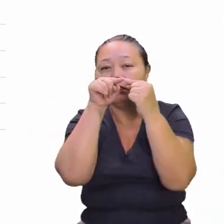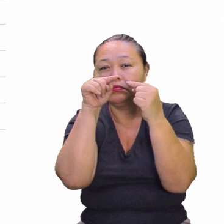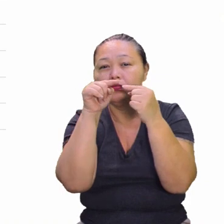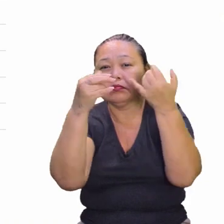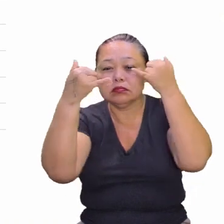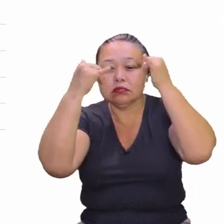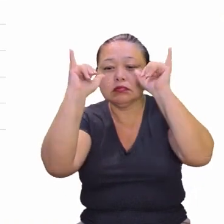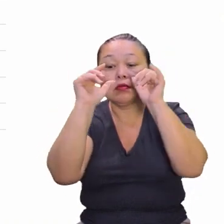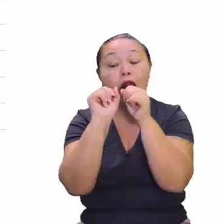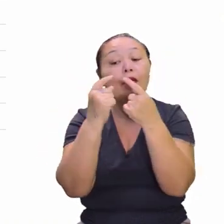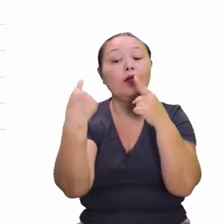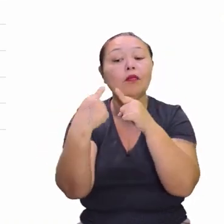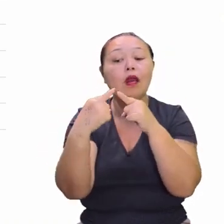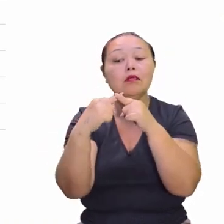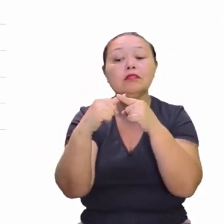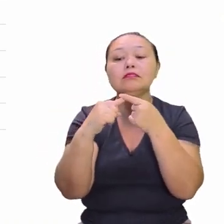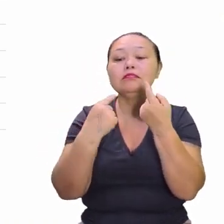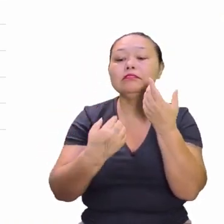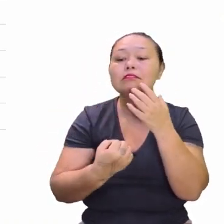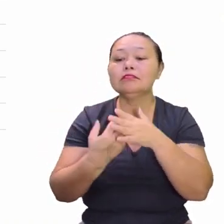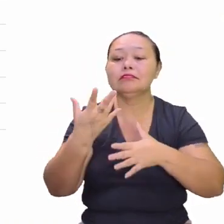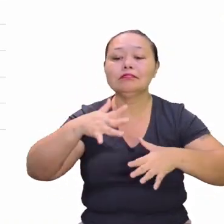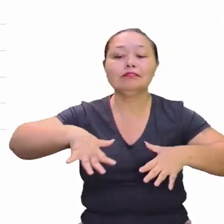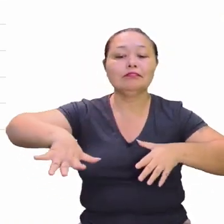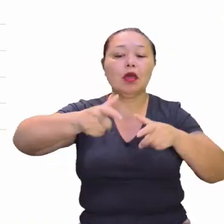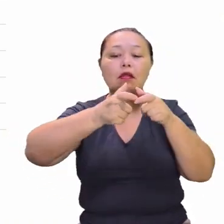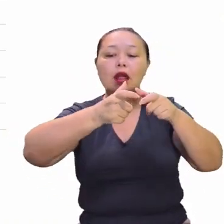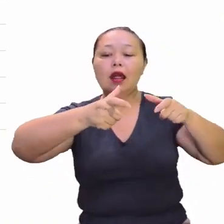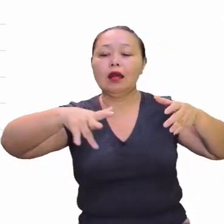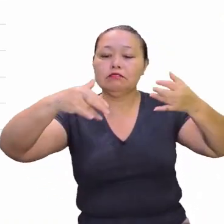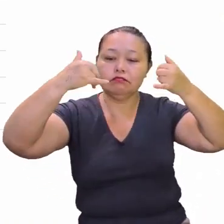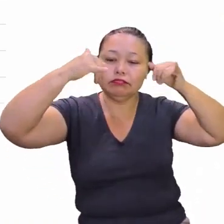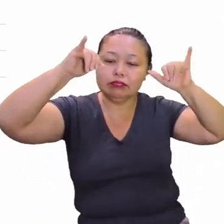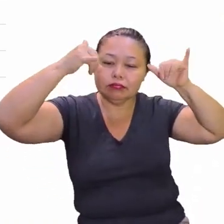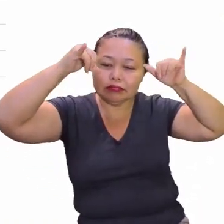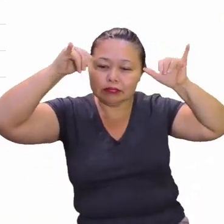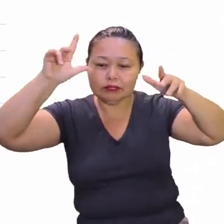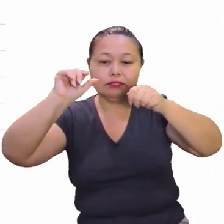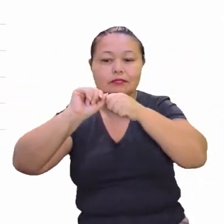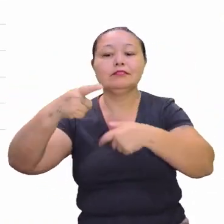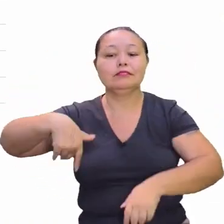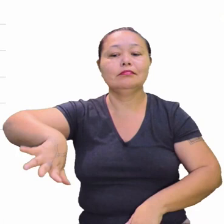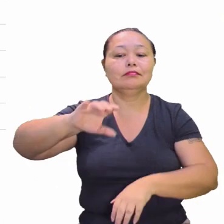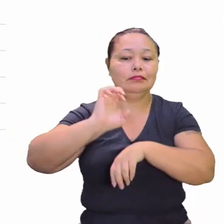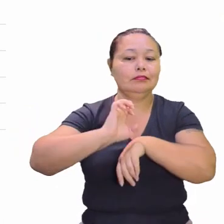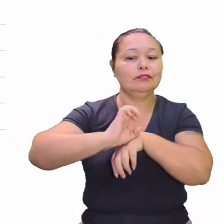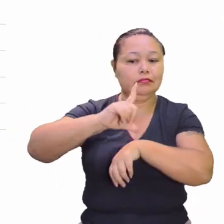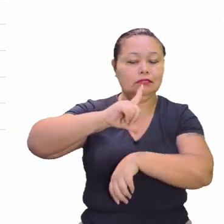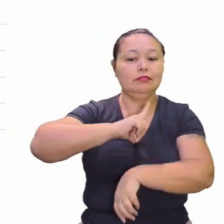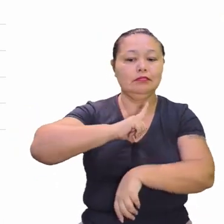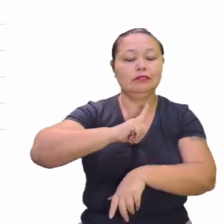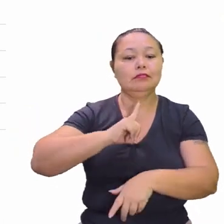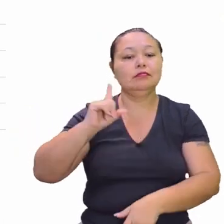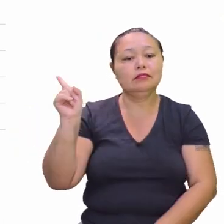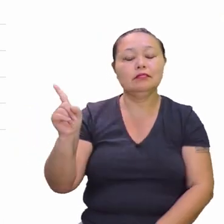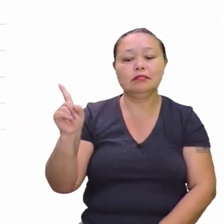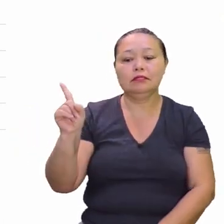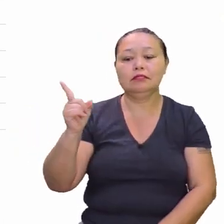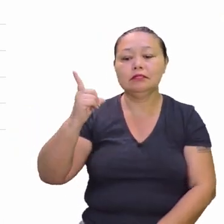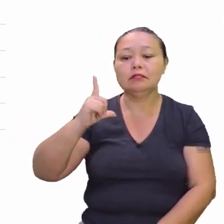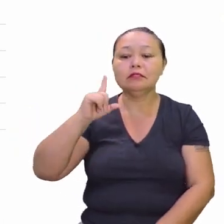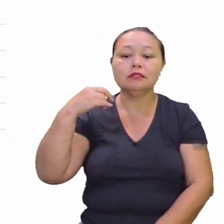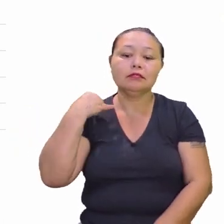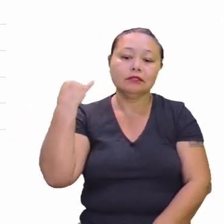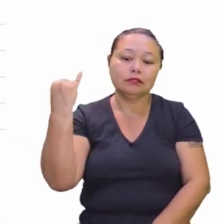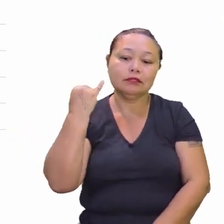justamente por conta desse aumento da produção da pecuária do estado. Falamos aí sobre essa situação que é